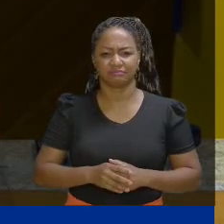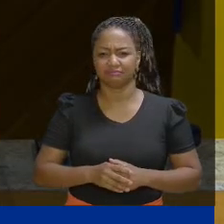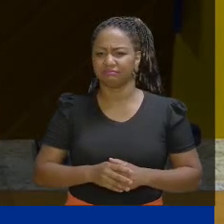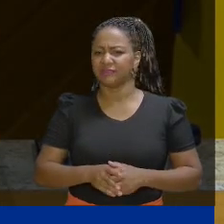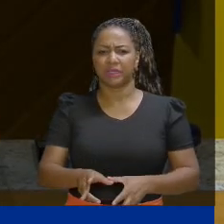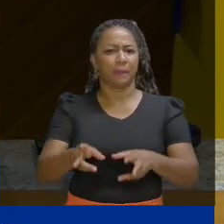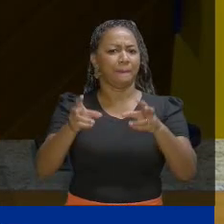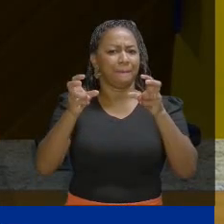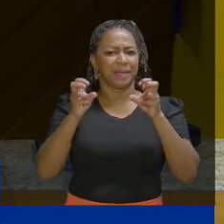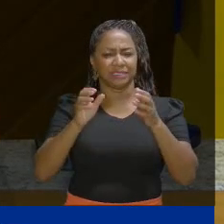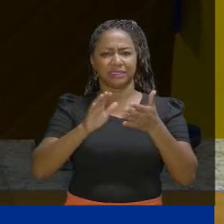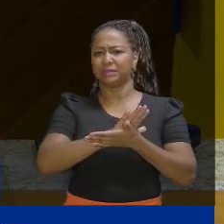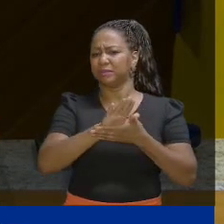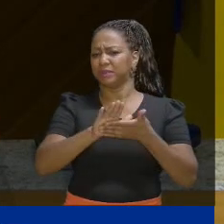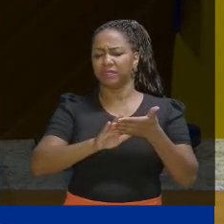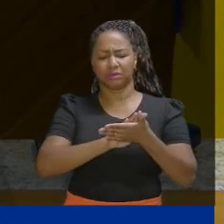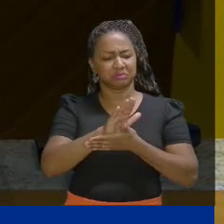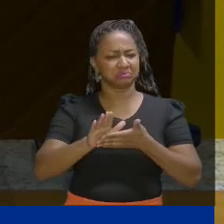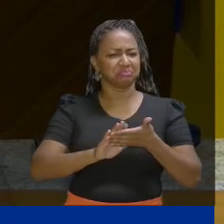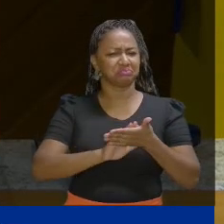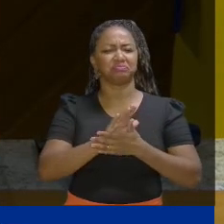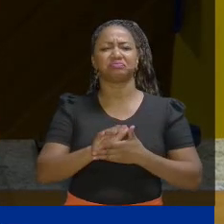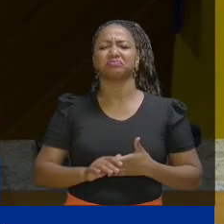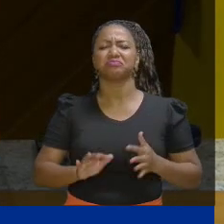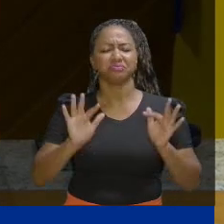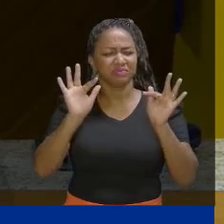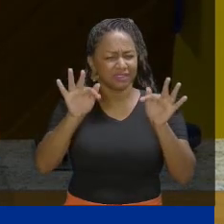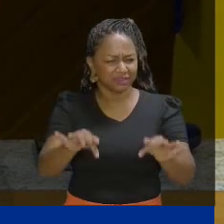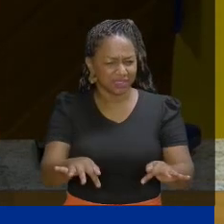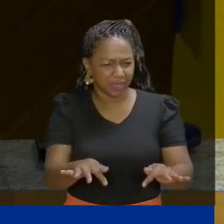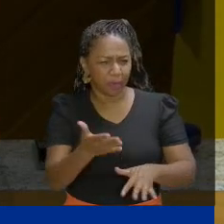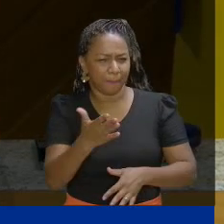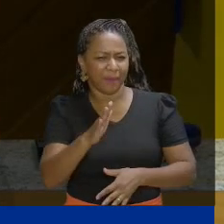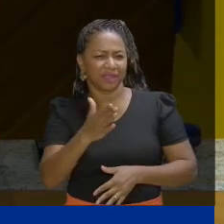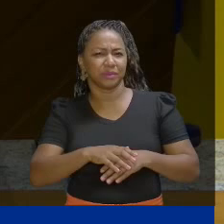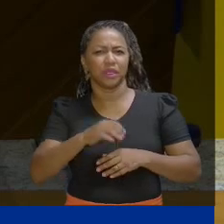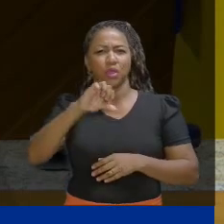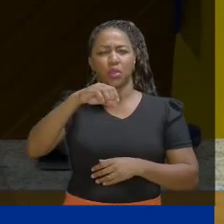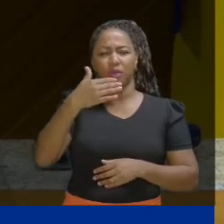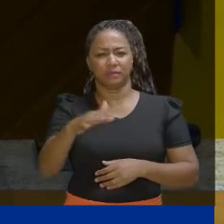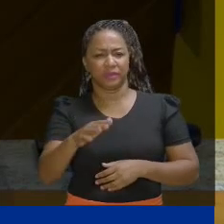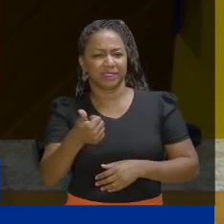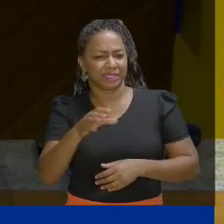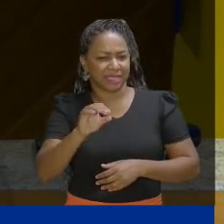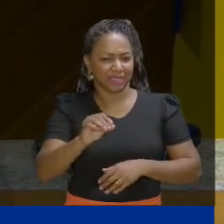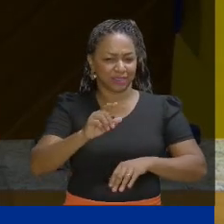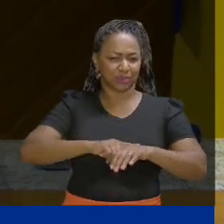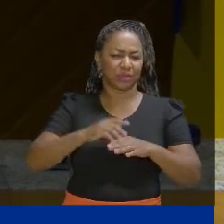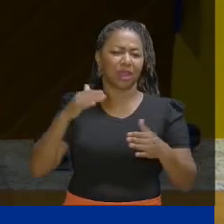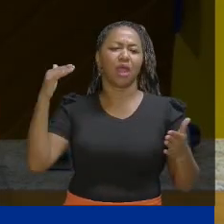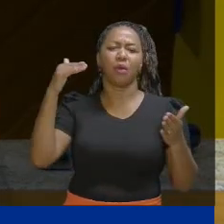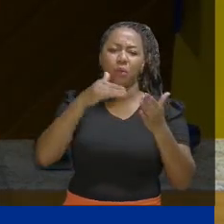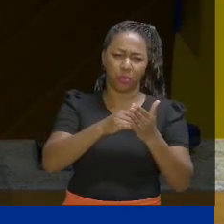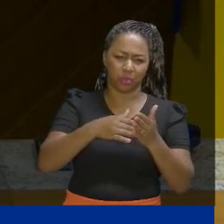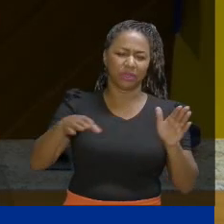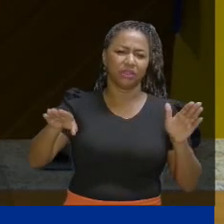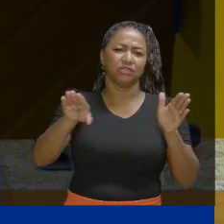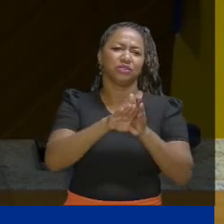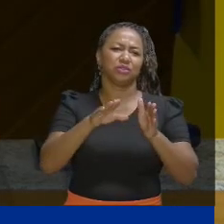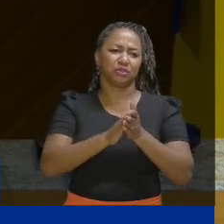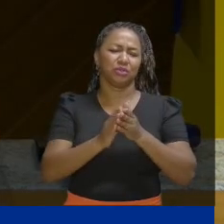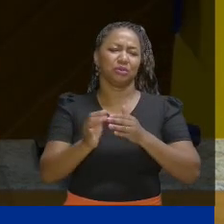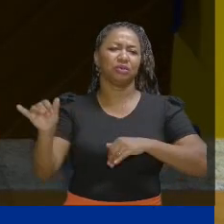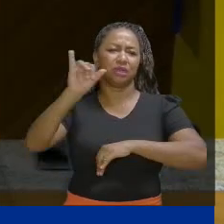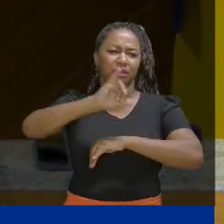nada. Todo mundo usou lá, enfim, quando chegou assim por volta das 9h30, 10 horas, que chegou a última urna daqui da capital